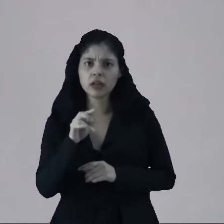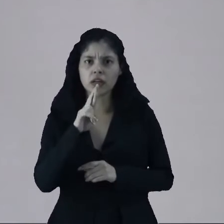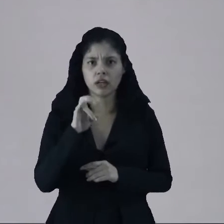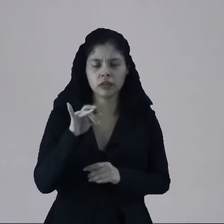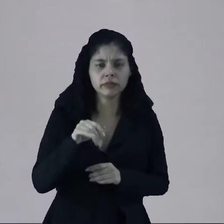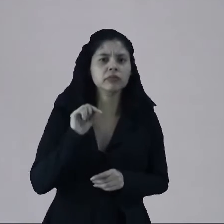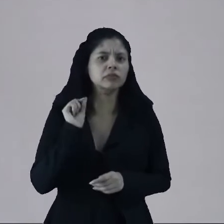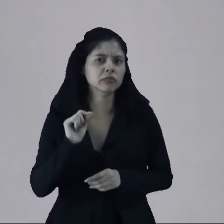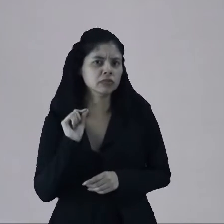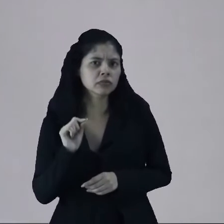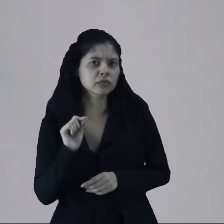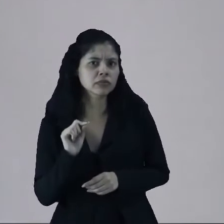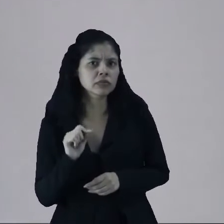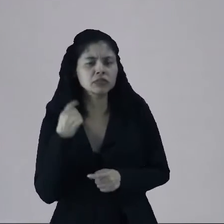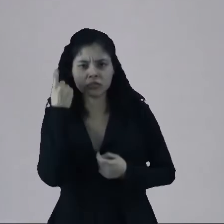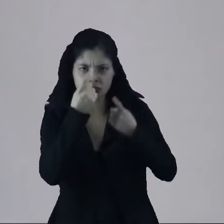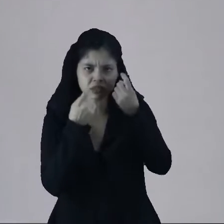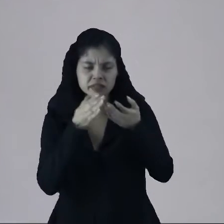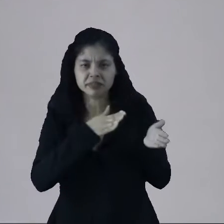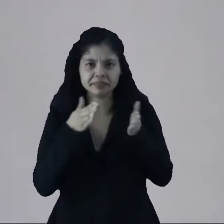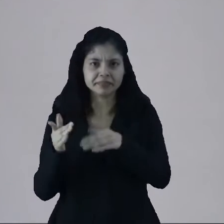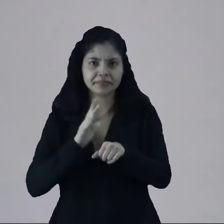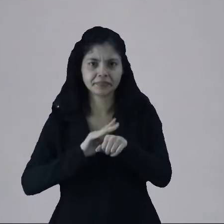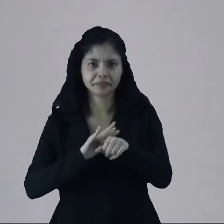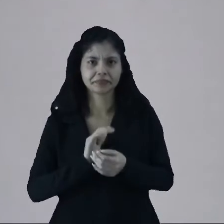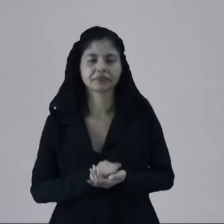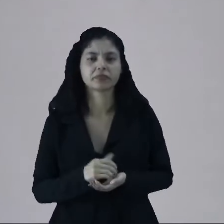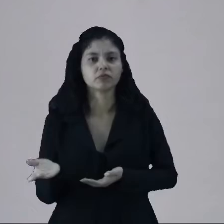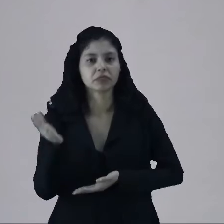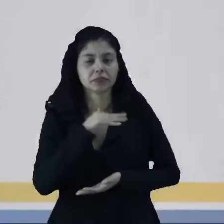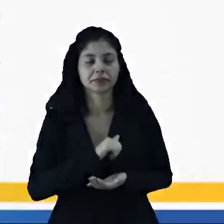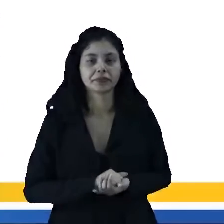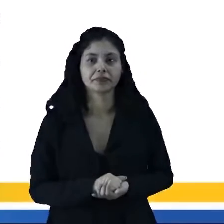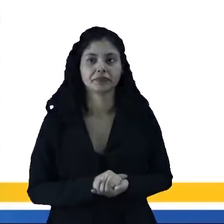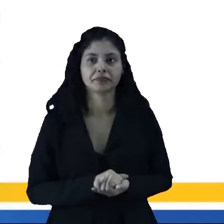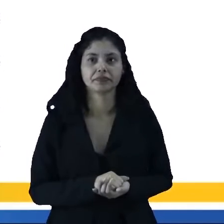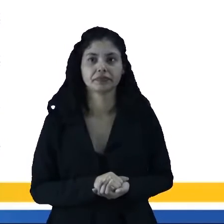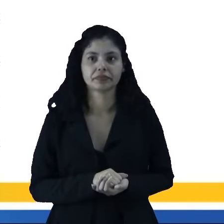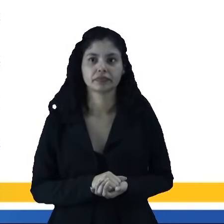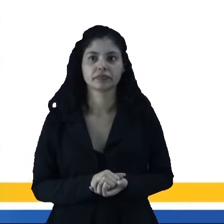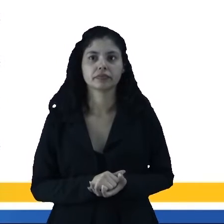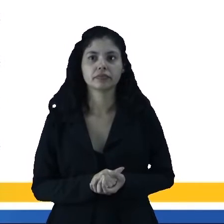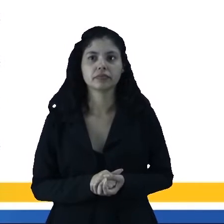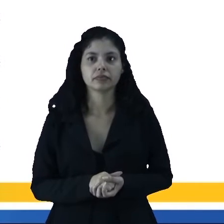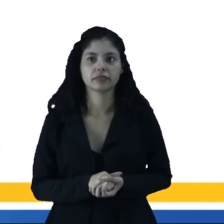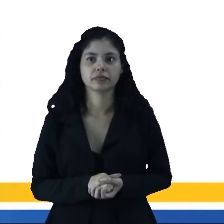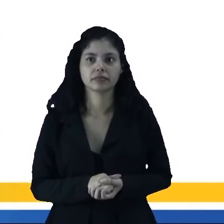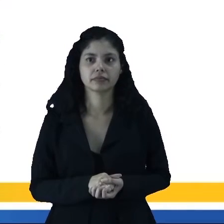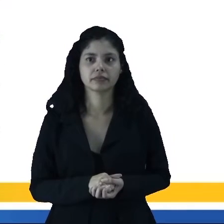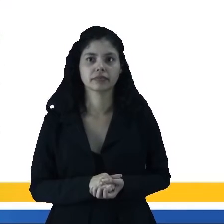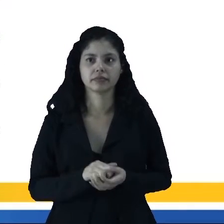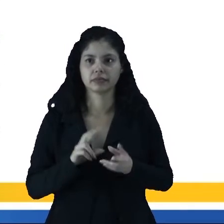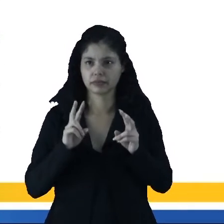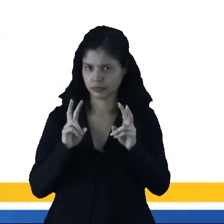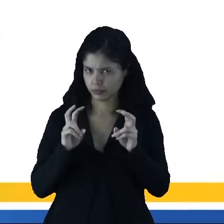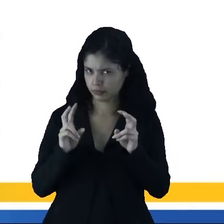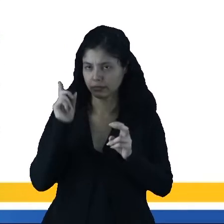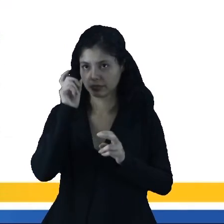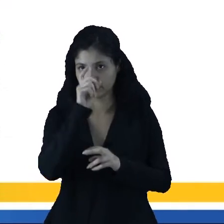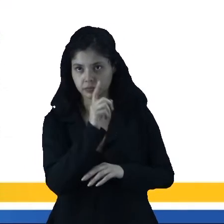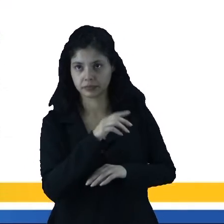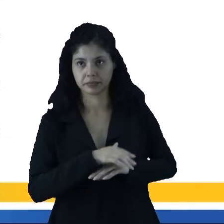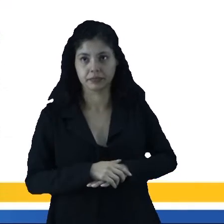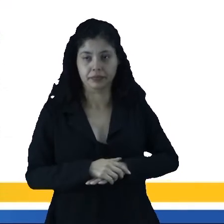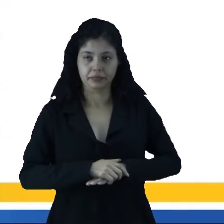o que é que está sendo expresso a partir daquela doença. Vamos lá, porque essa aqui tem um teorzinho mais de